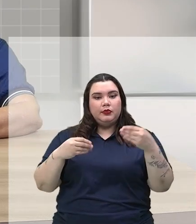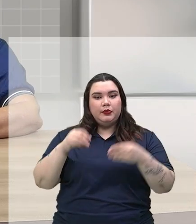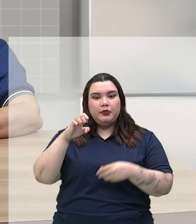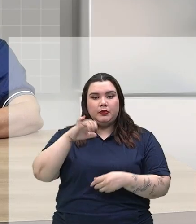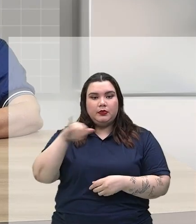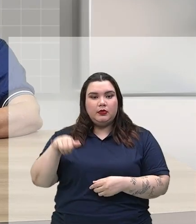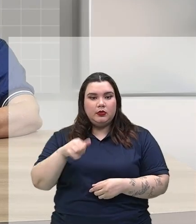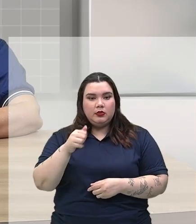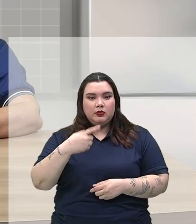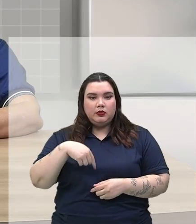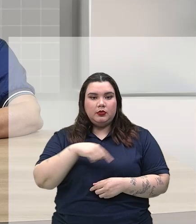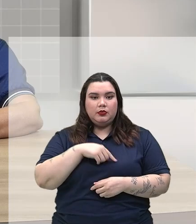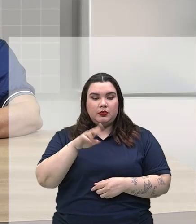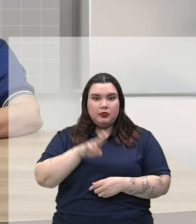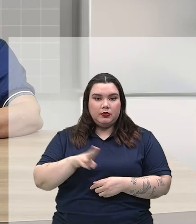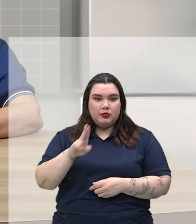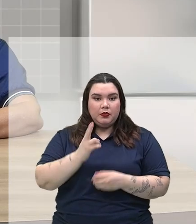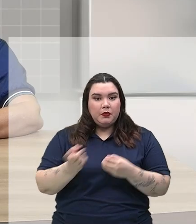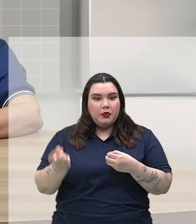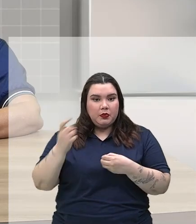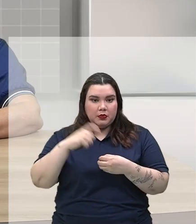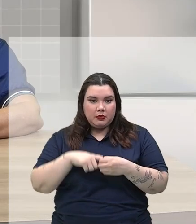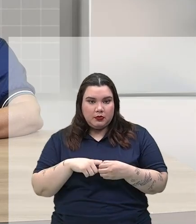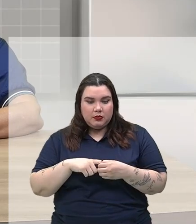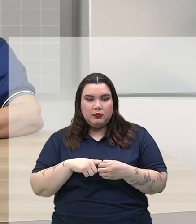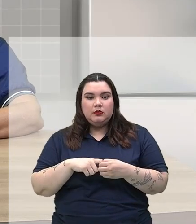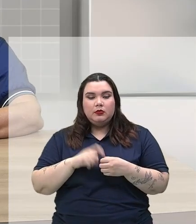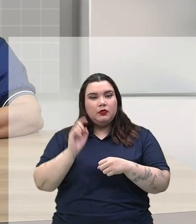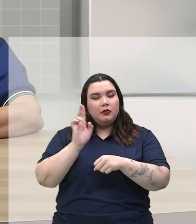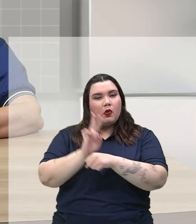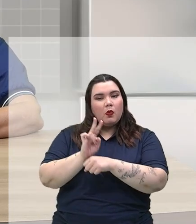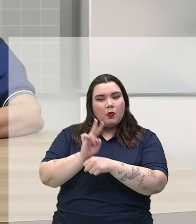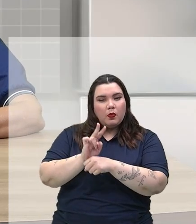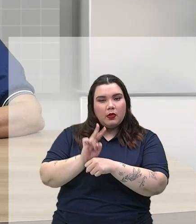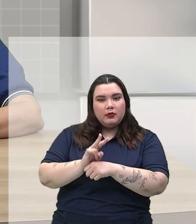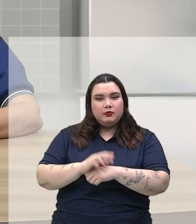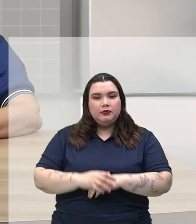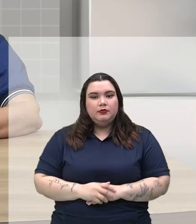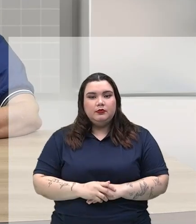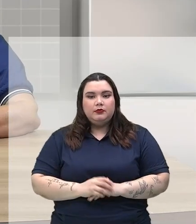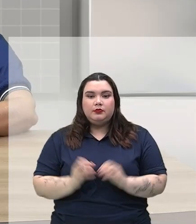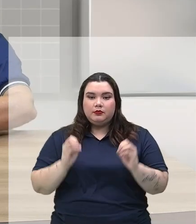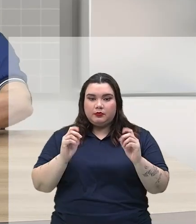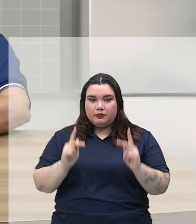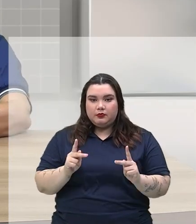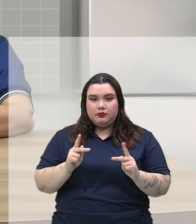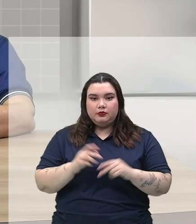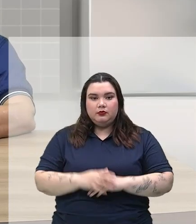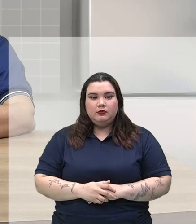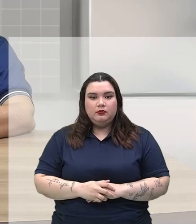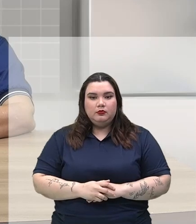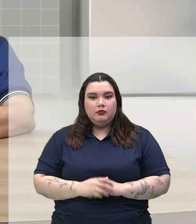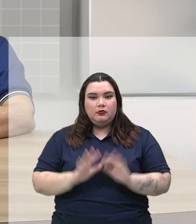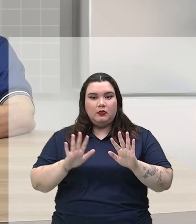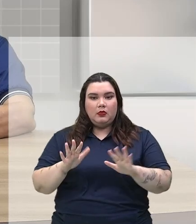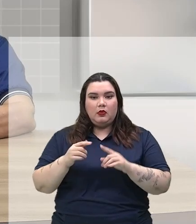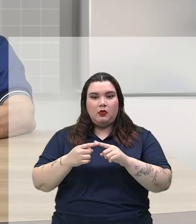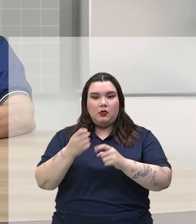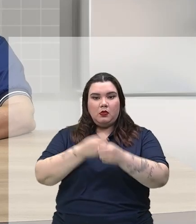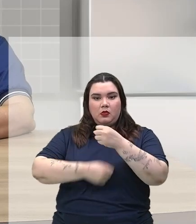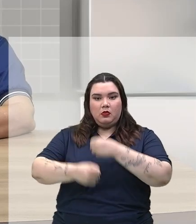aderimos, como a professora Socorro falou, o diário físico. Isso mesmo. Até o ano de